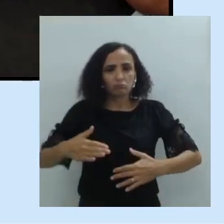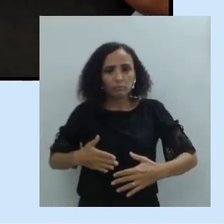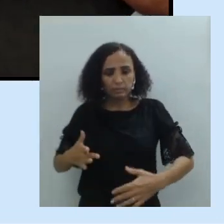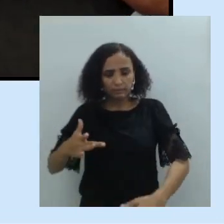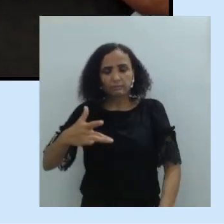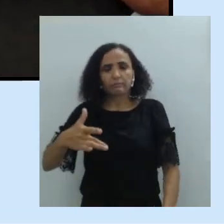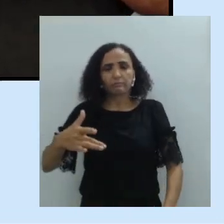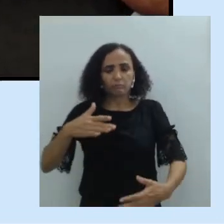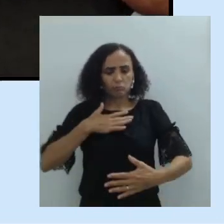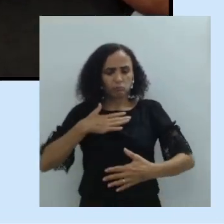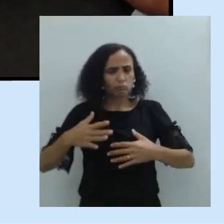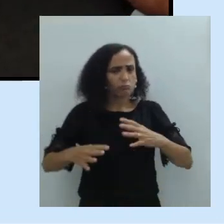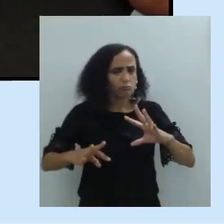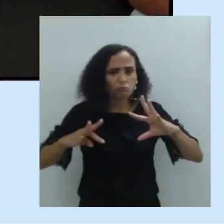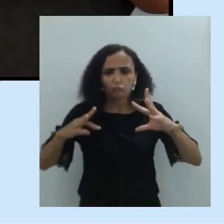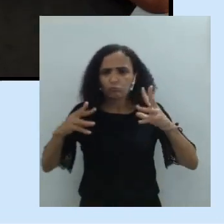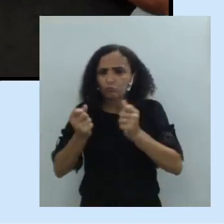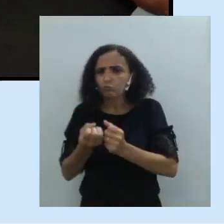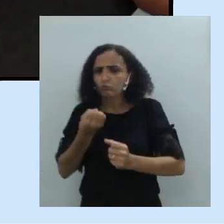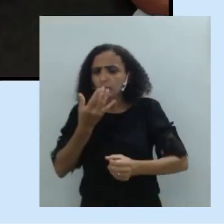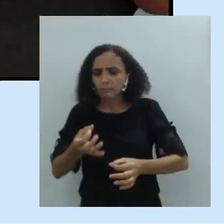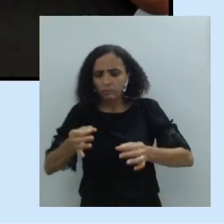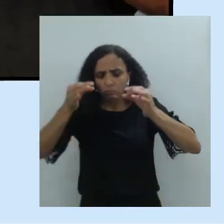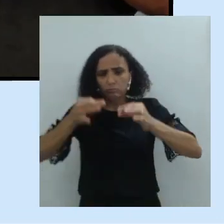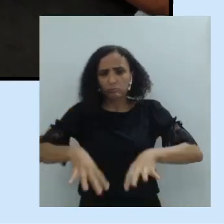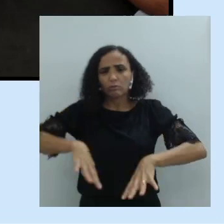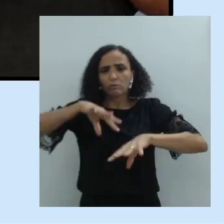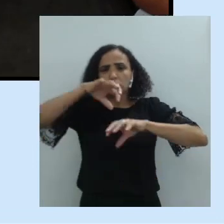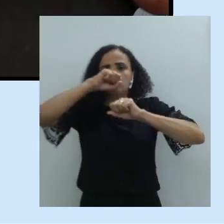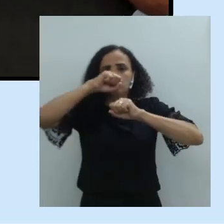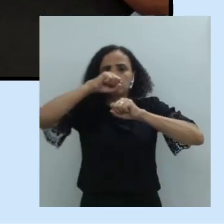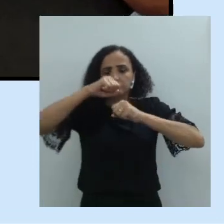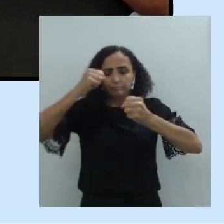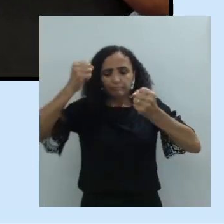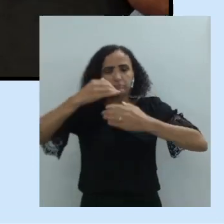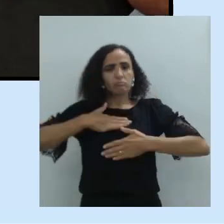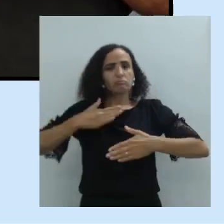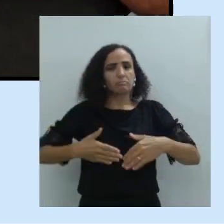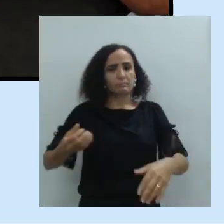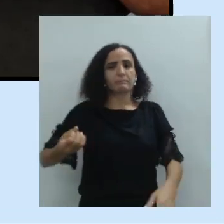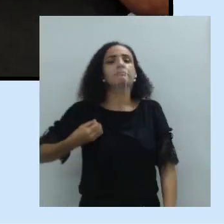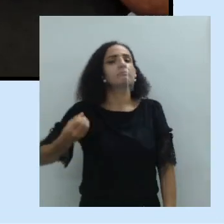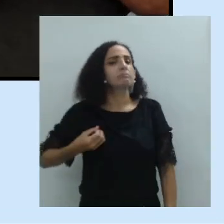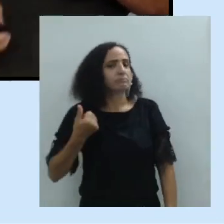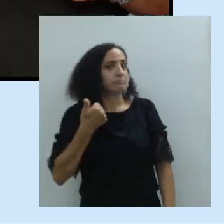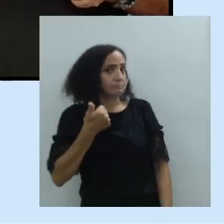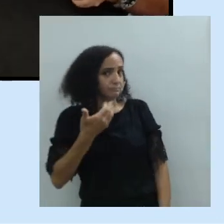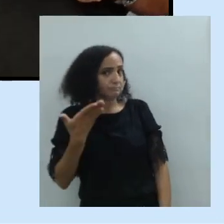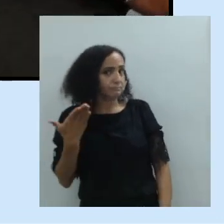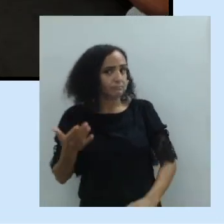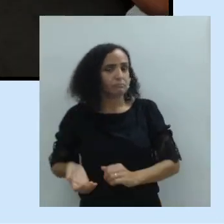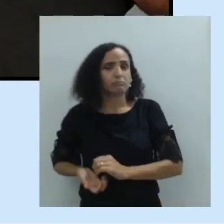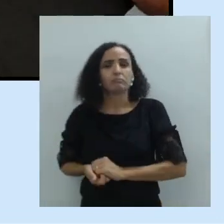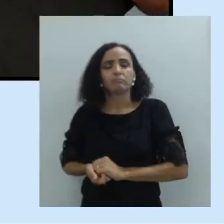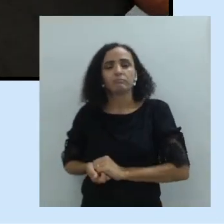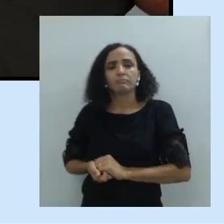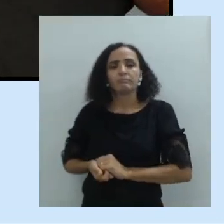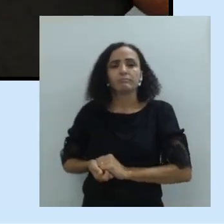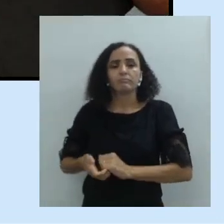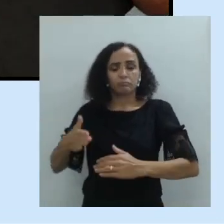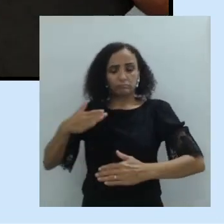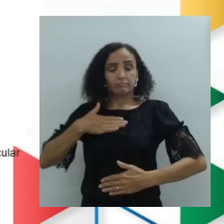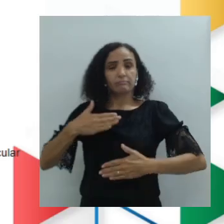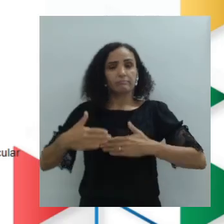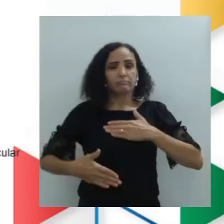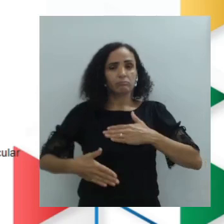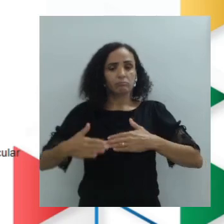nutrientes, tá certo? O oxigênio necessário para a condução da vida. Beleza? Os tecidos do